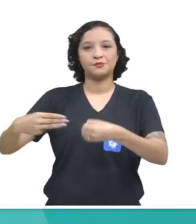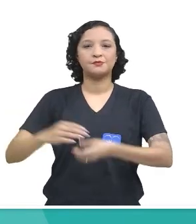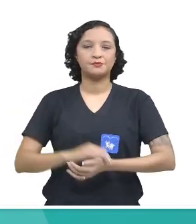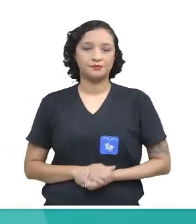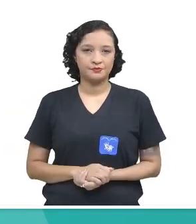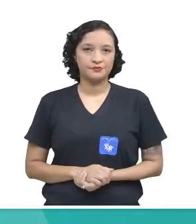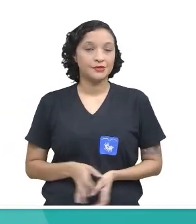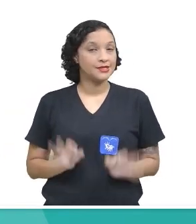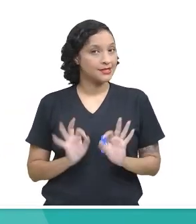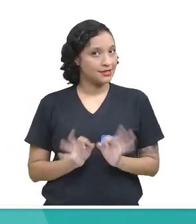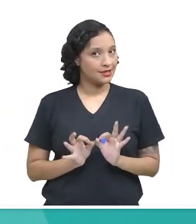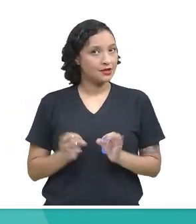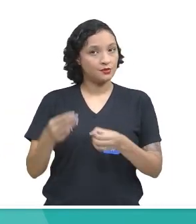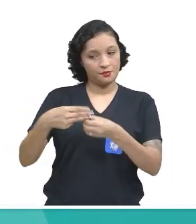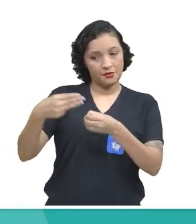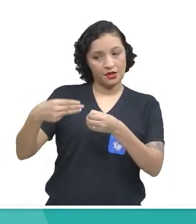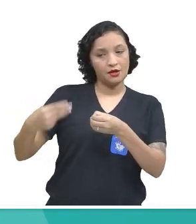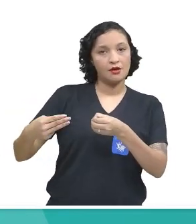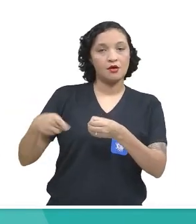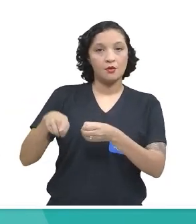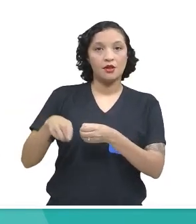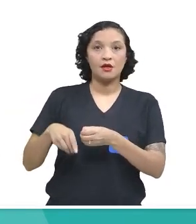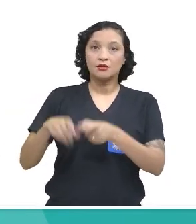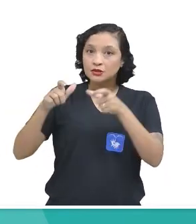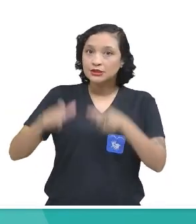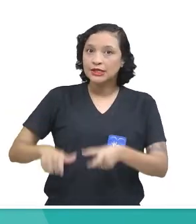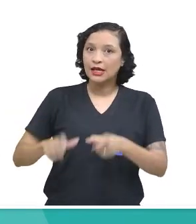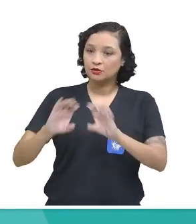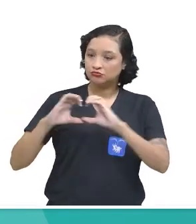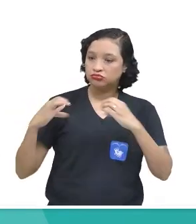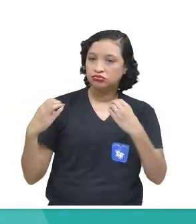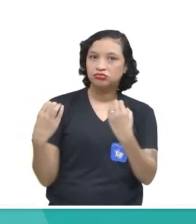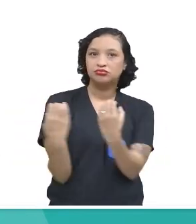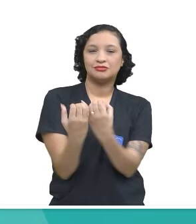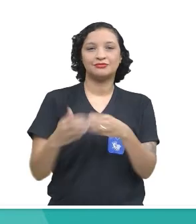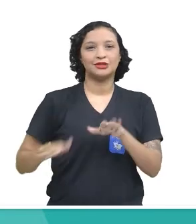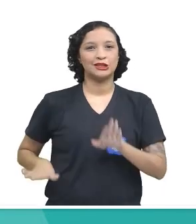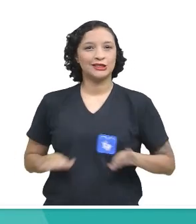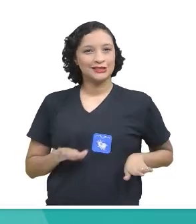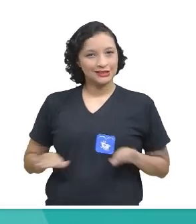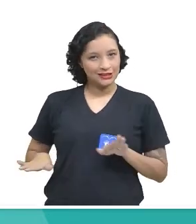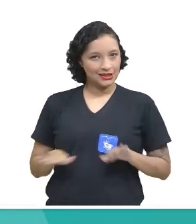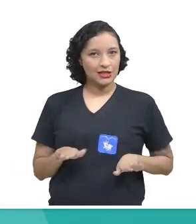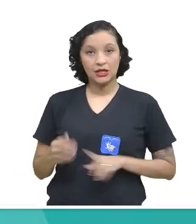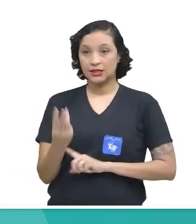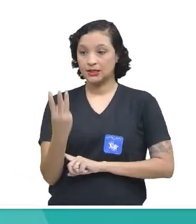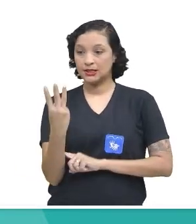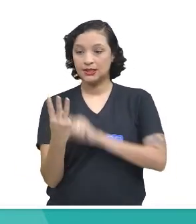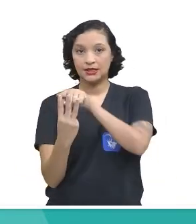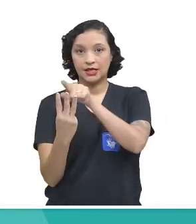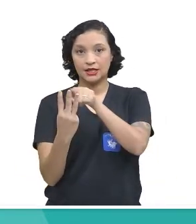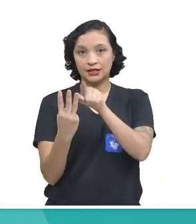tem um local específico, que é o Cirandódromo, né, onde 3 agremiações